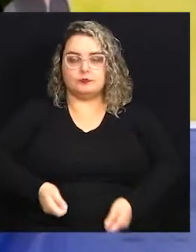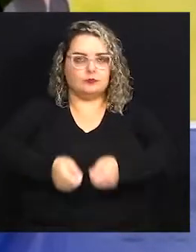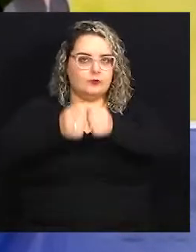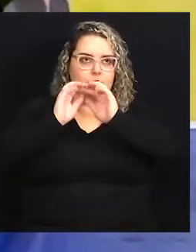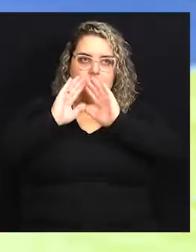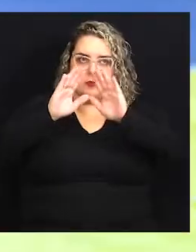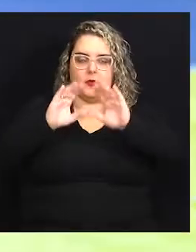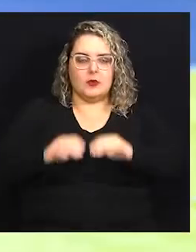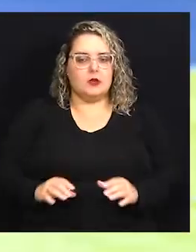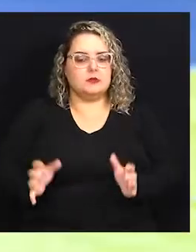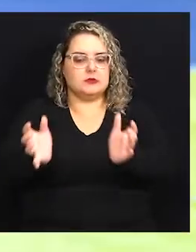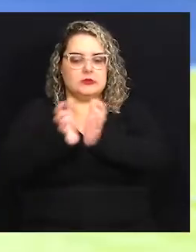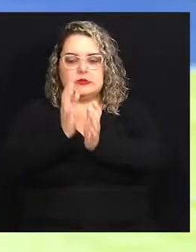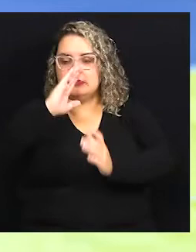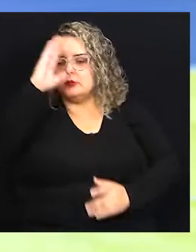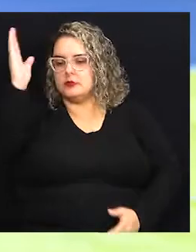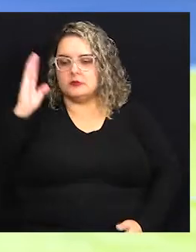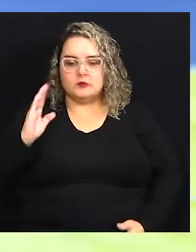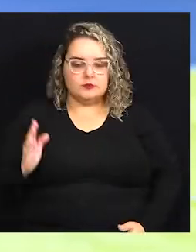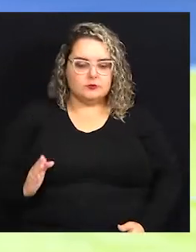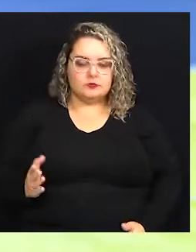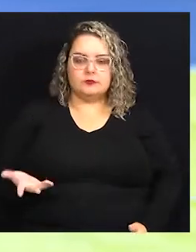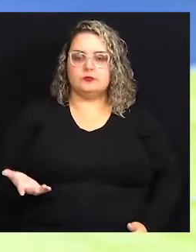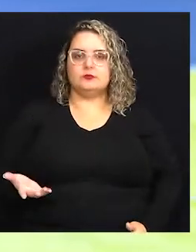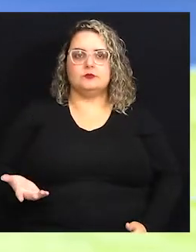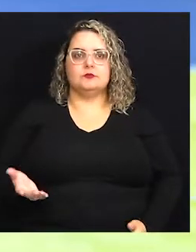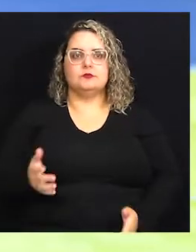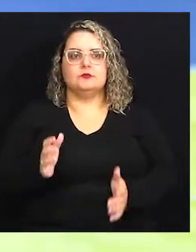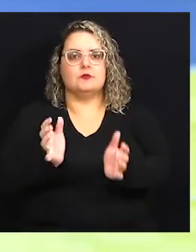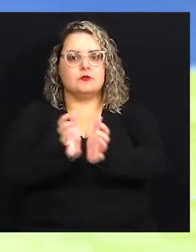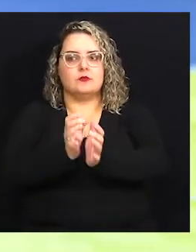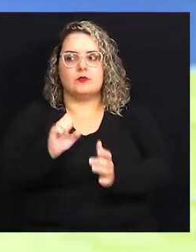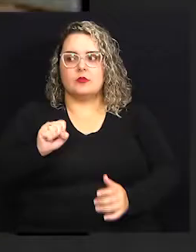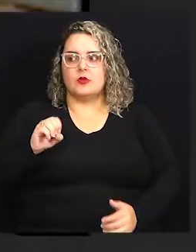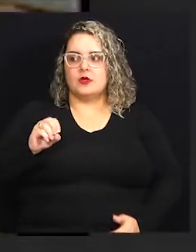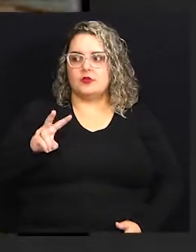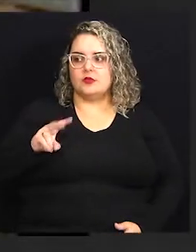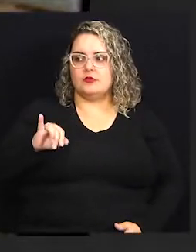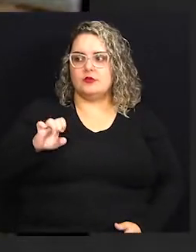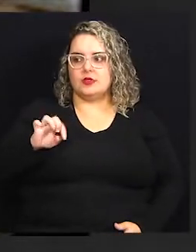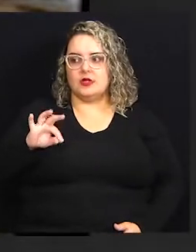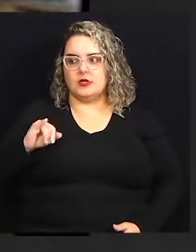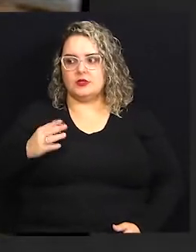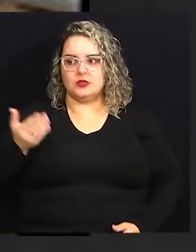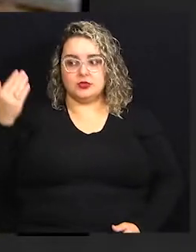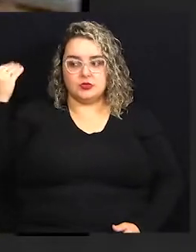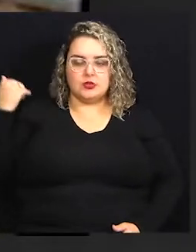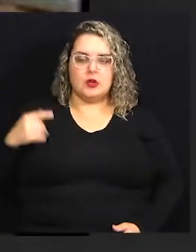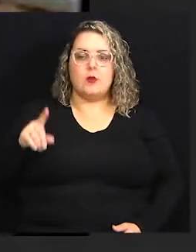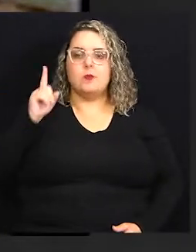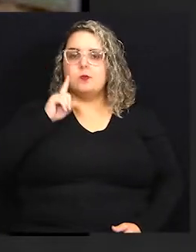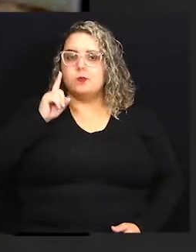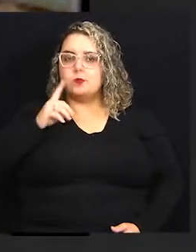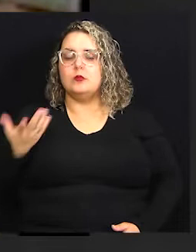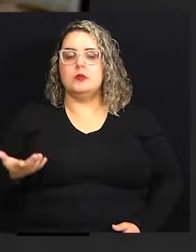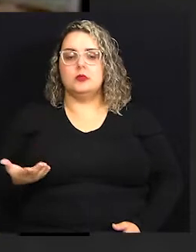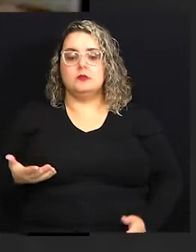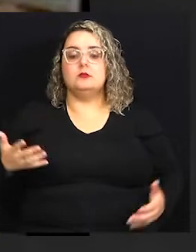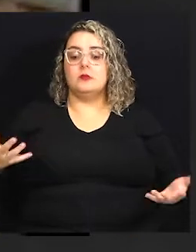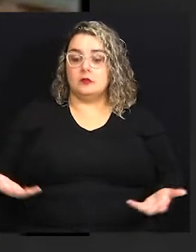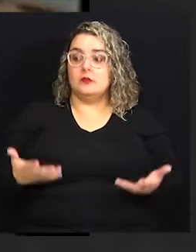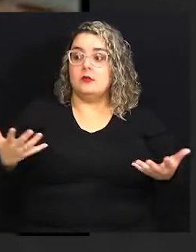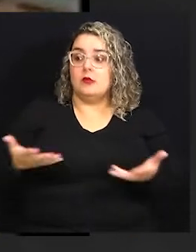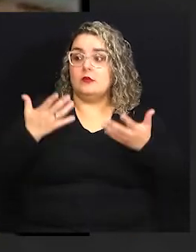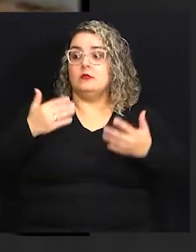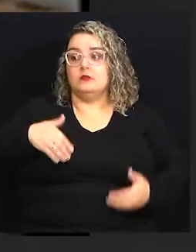brasileira, a seleção soviética, que na época era soviética, né, americana, então isso passou a me incentivar cada vez